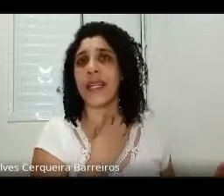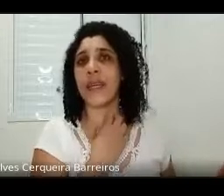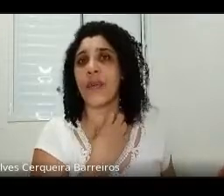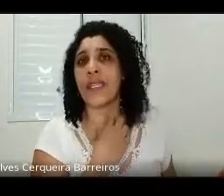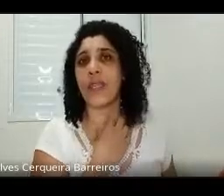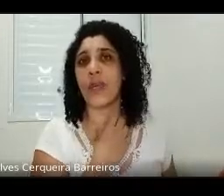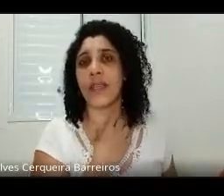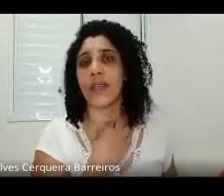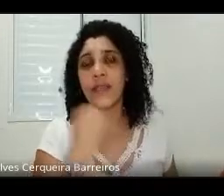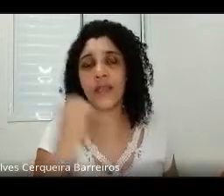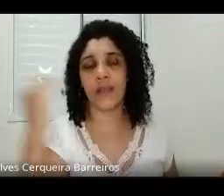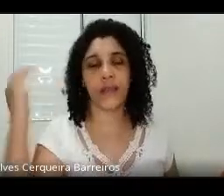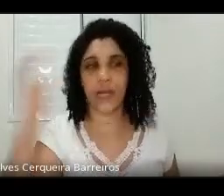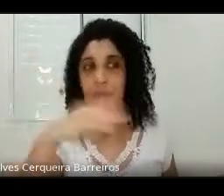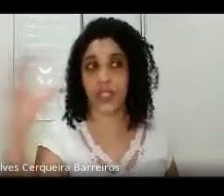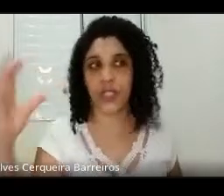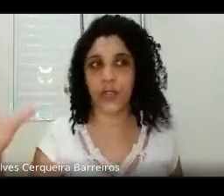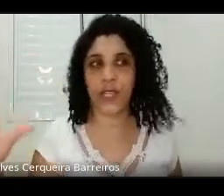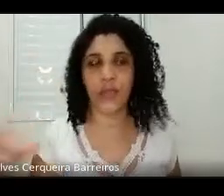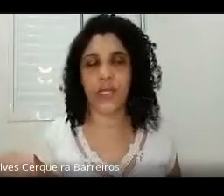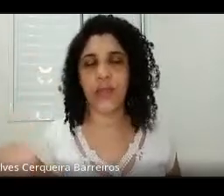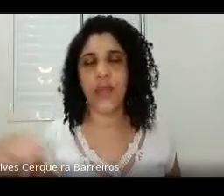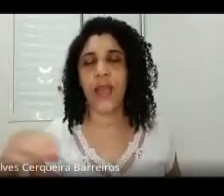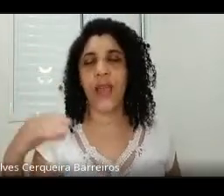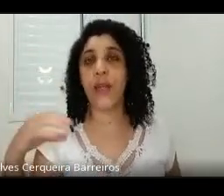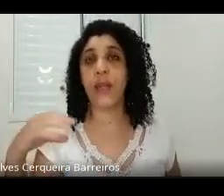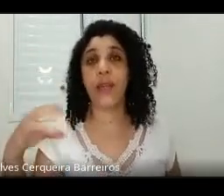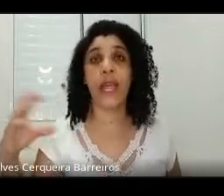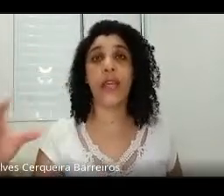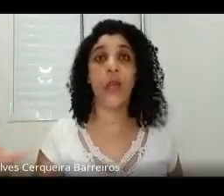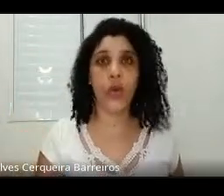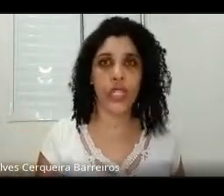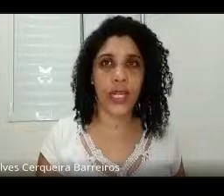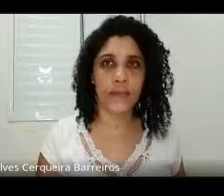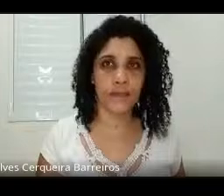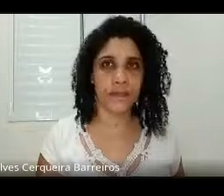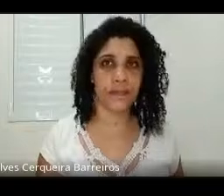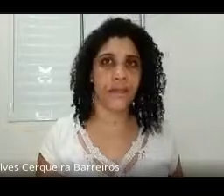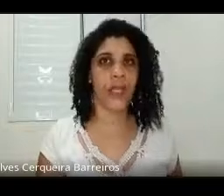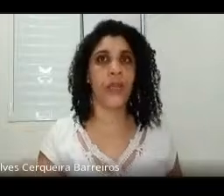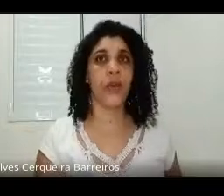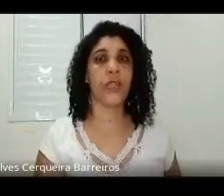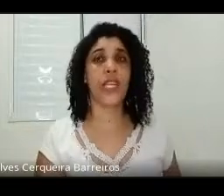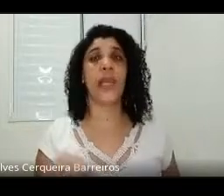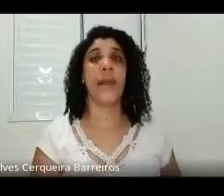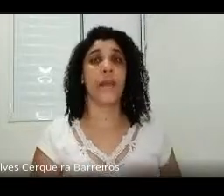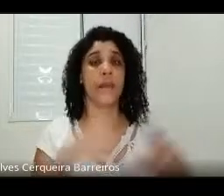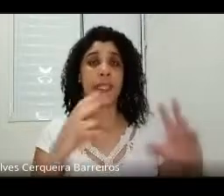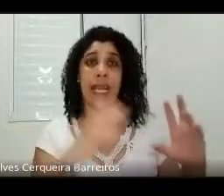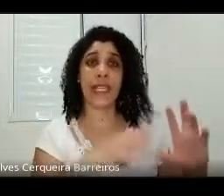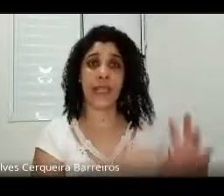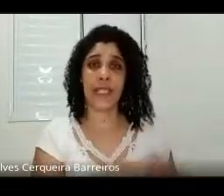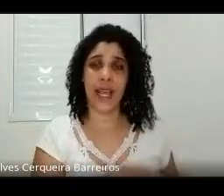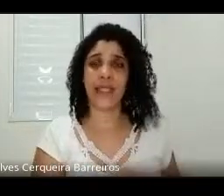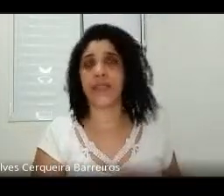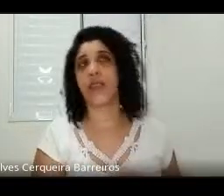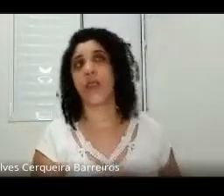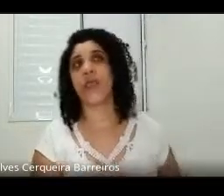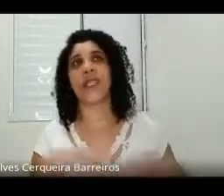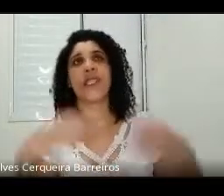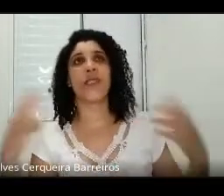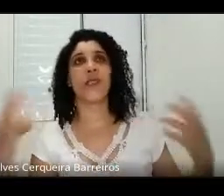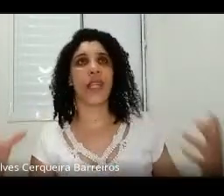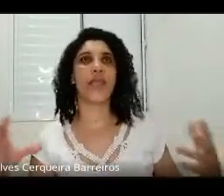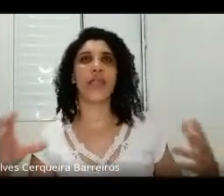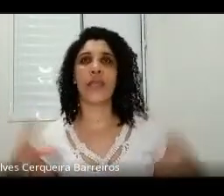arbitrária, ela é uma língua que, mais pra frente eu vou falar sobre isso, é uma língua que é icônica. Ou seja, na língua de sinais,